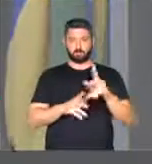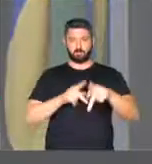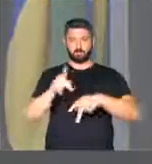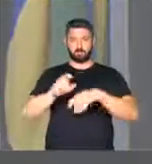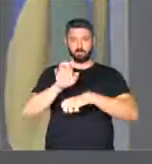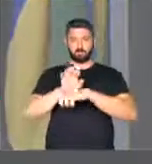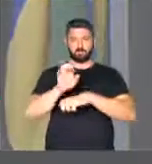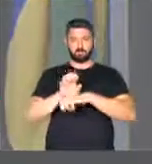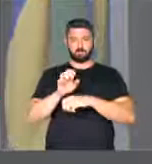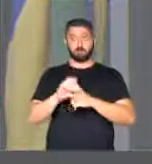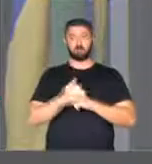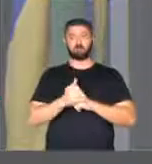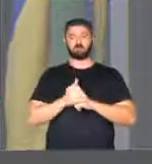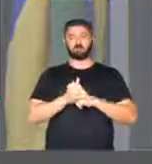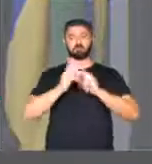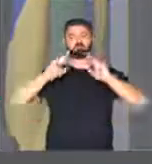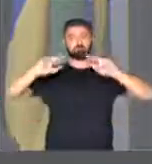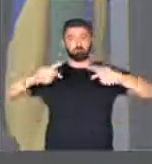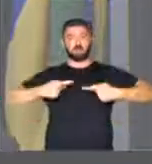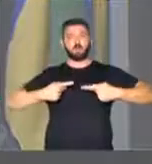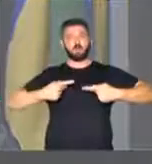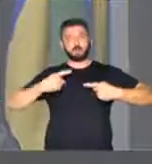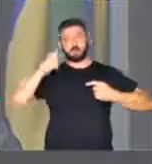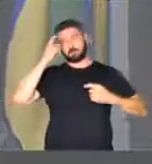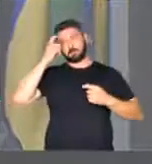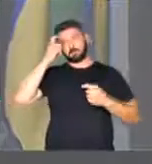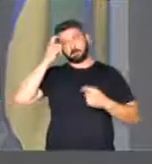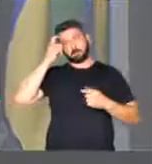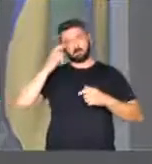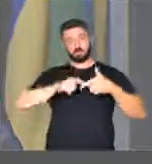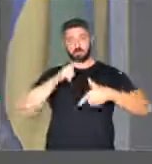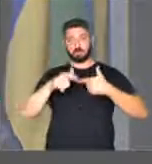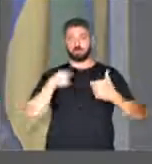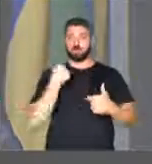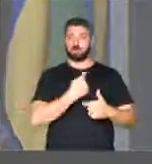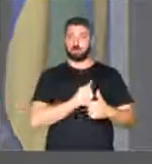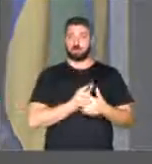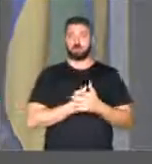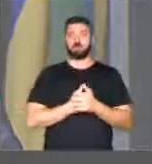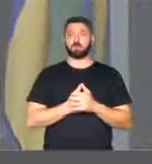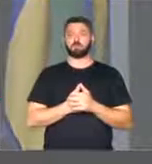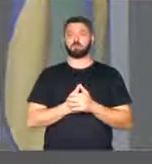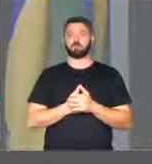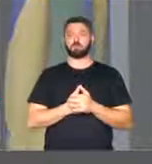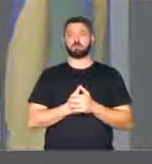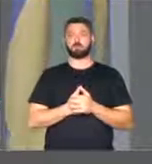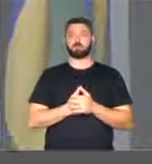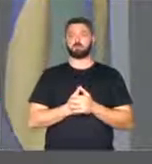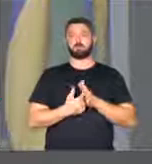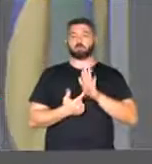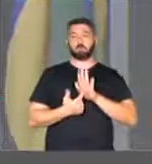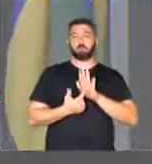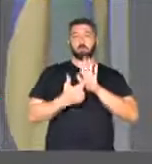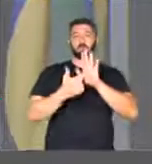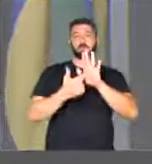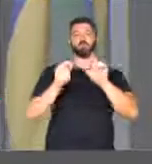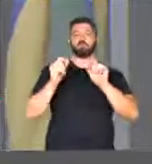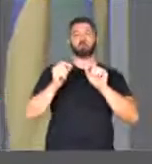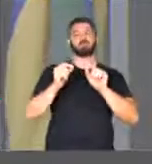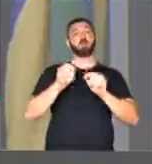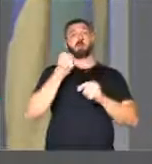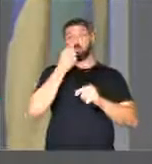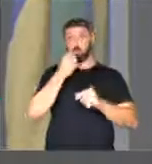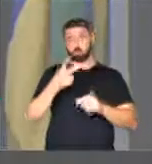população do nosso estado pelo reconhecimento do nosso trabalho, pela demonstração de que